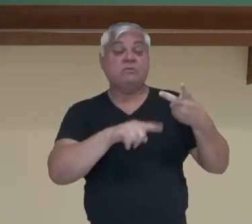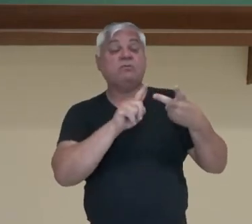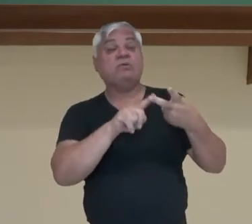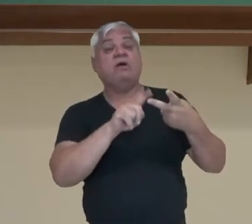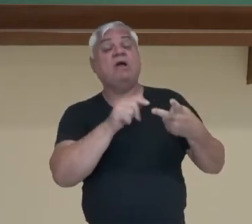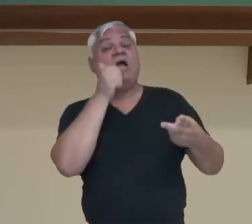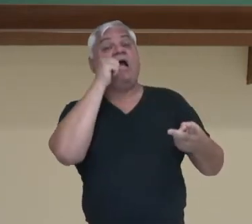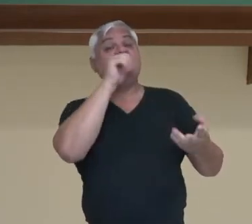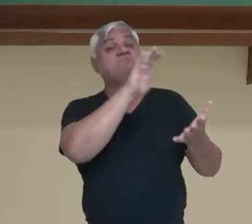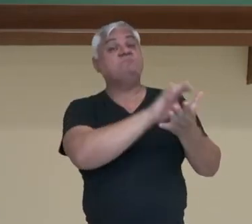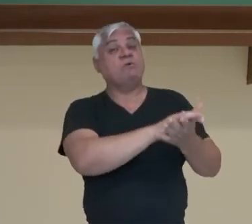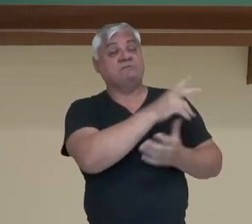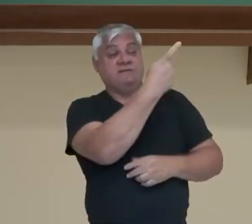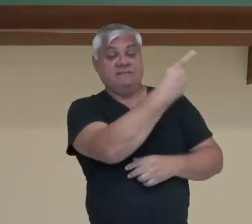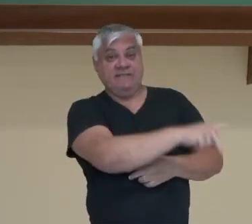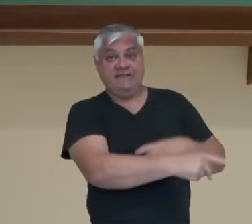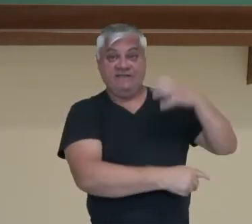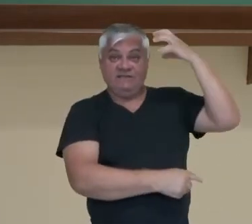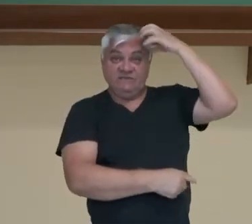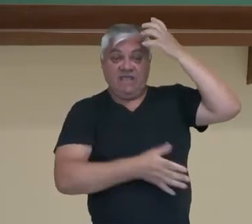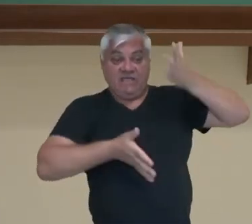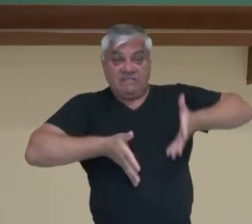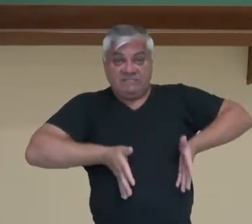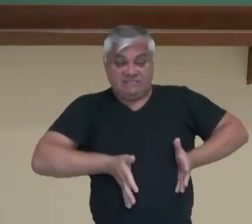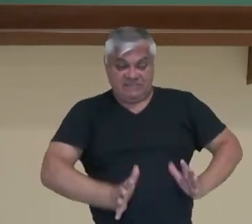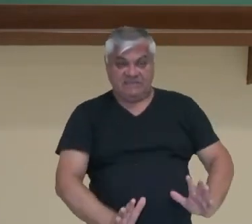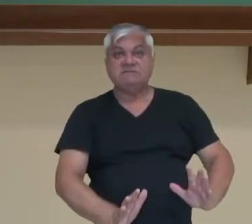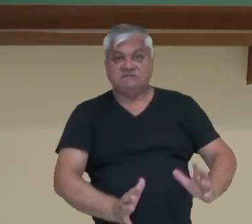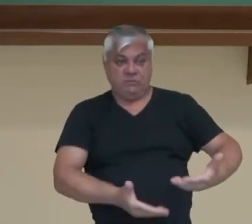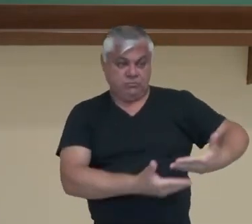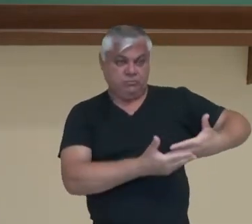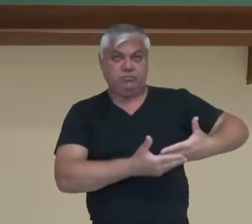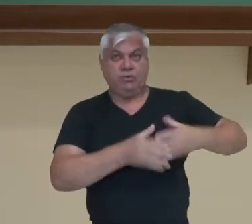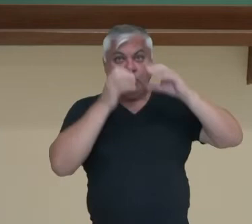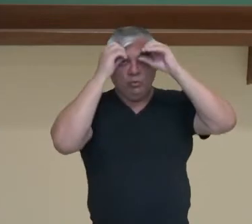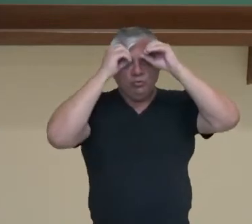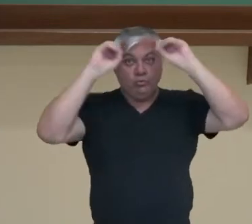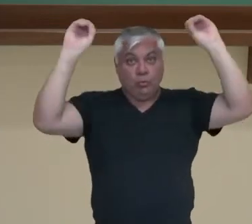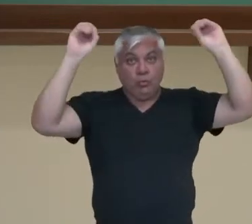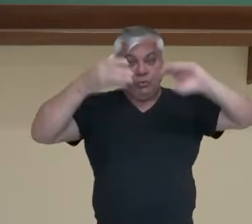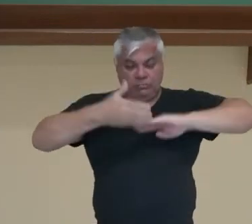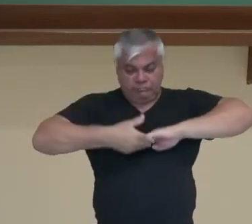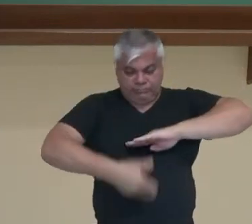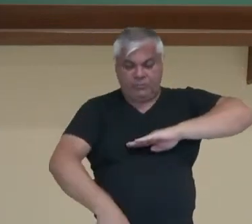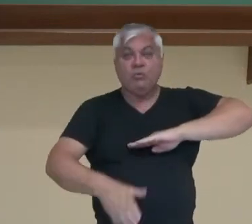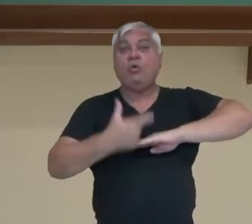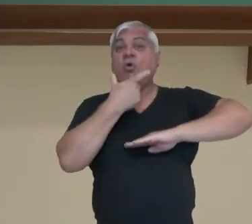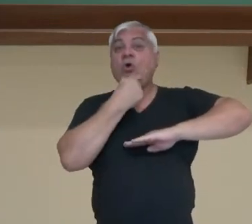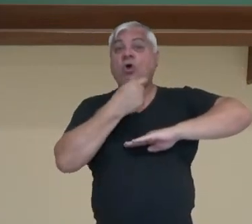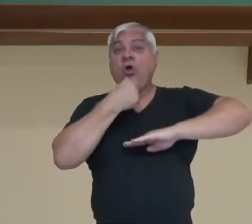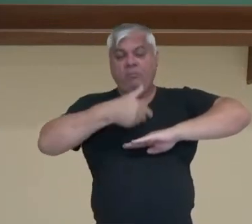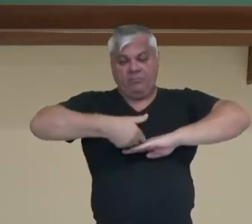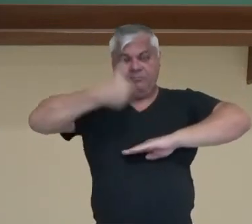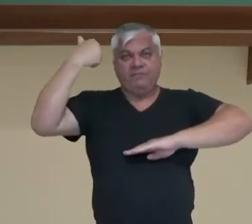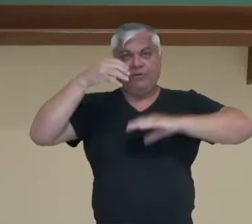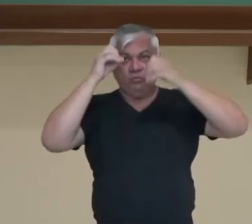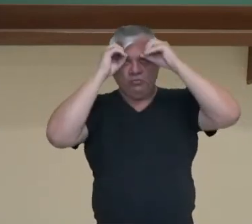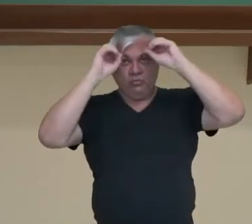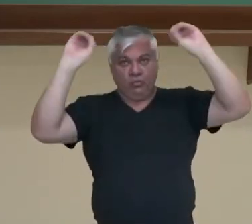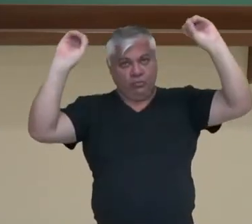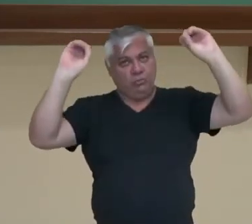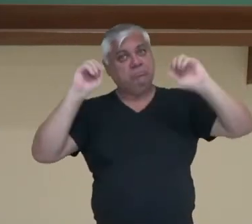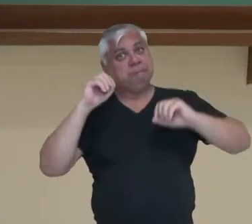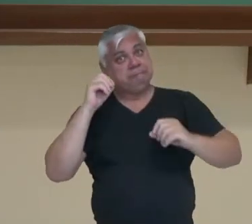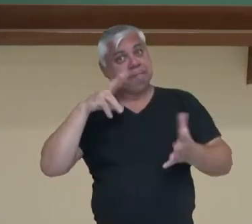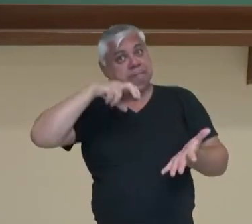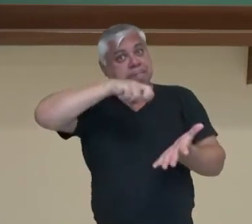Minos acabou gerando um monstro, metade touro, metade ser humano, né? Como uma espécie de maldição, né? Pro